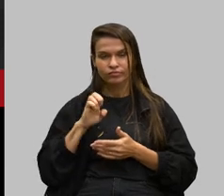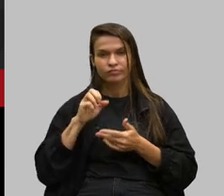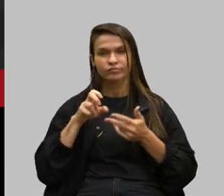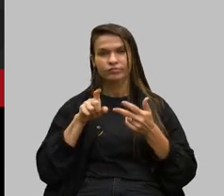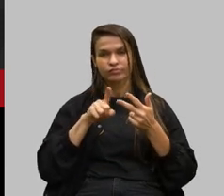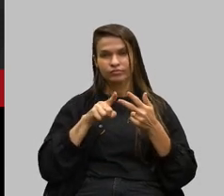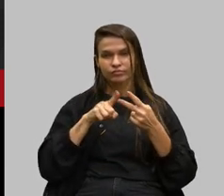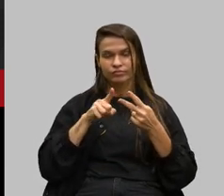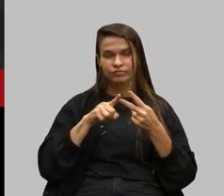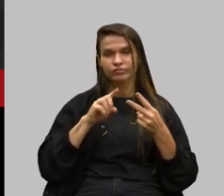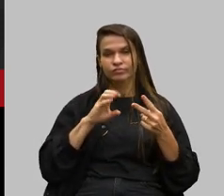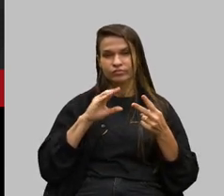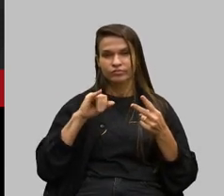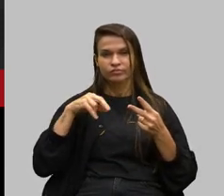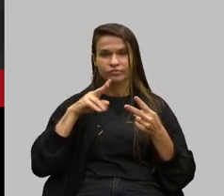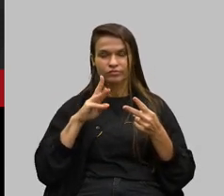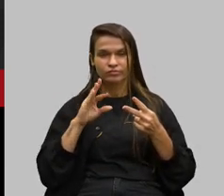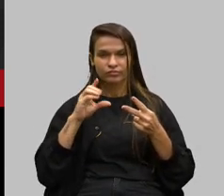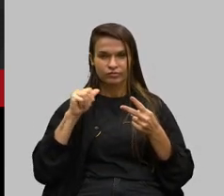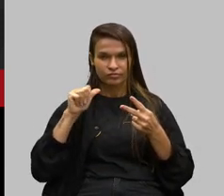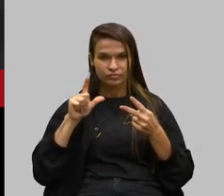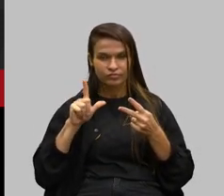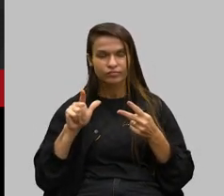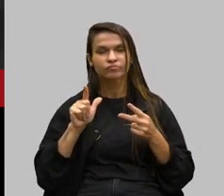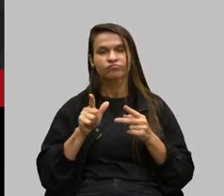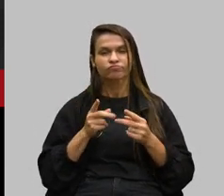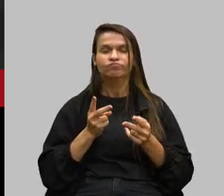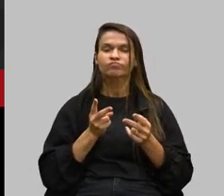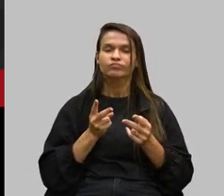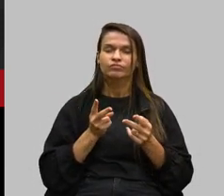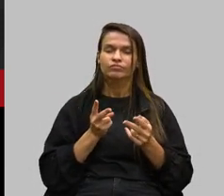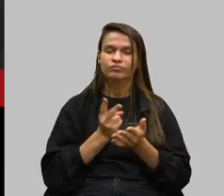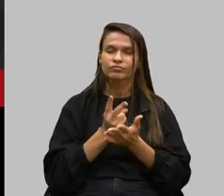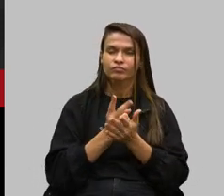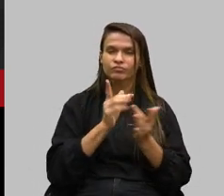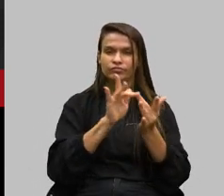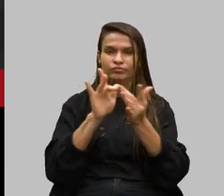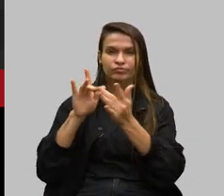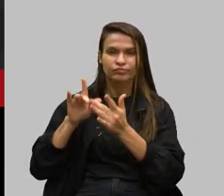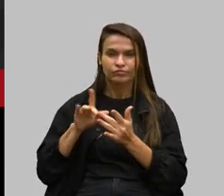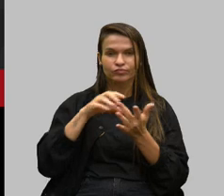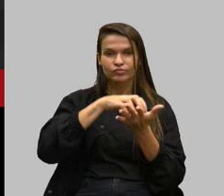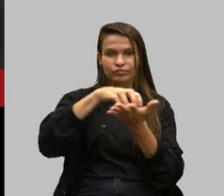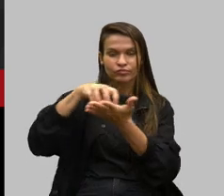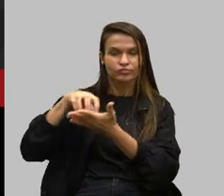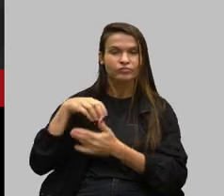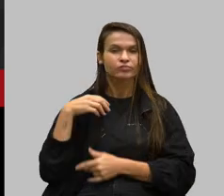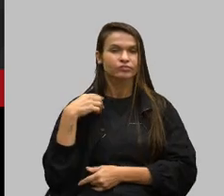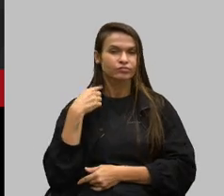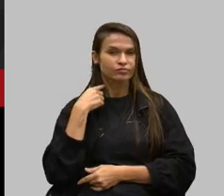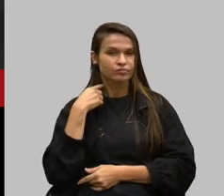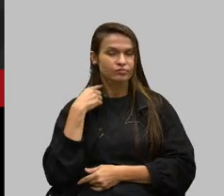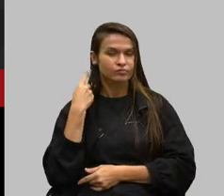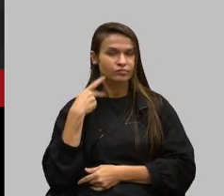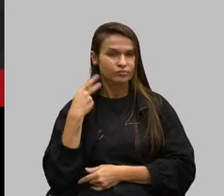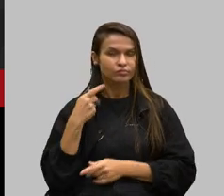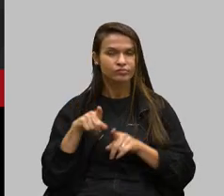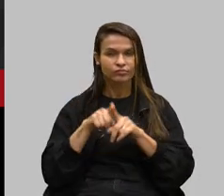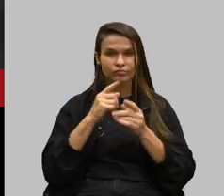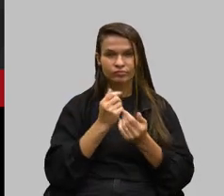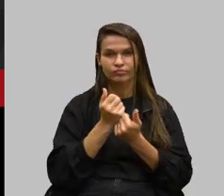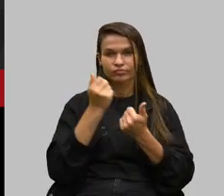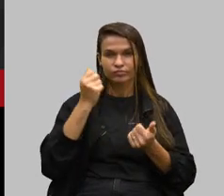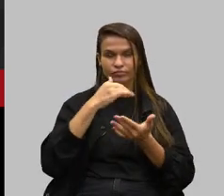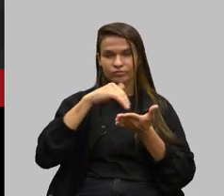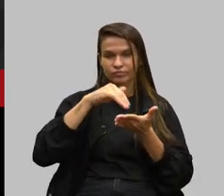constantemente na Assembleia também em constante contato com os gabinetes dos parlamentares assim como o subsecretário Felipe que eu tô vendo